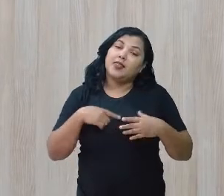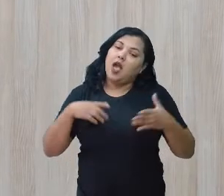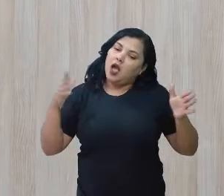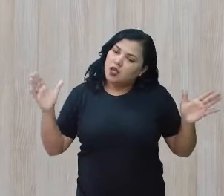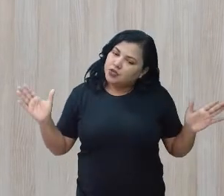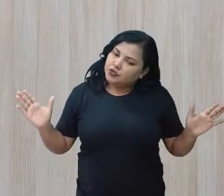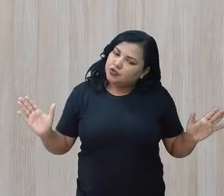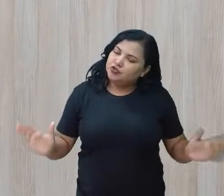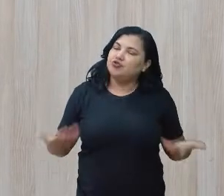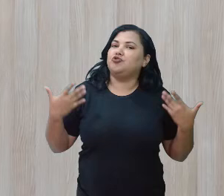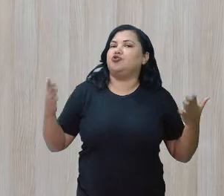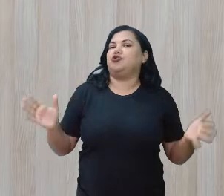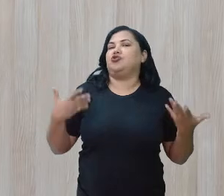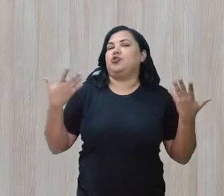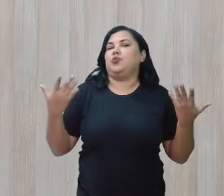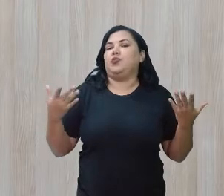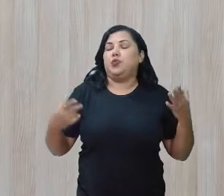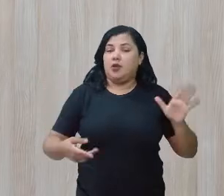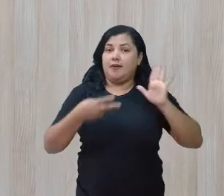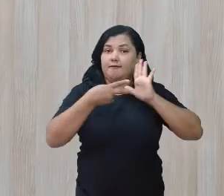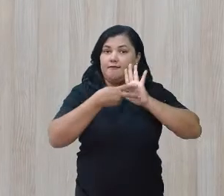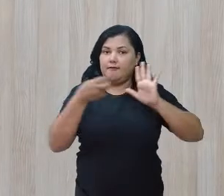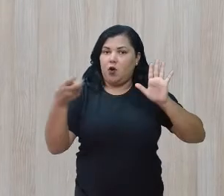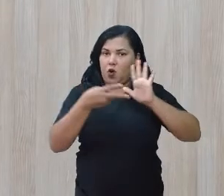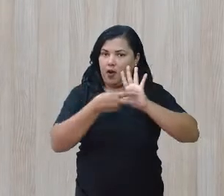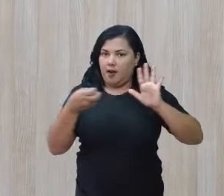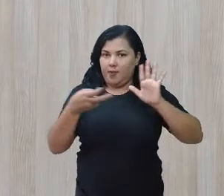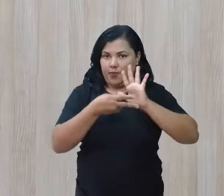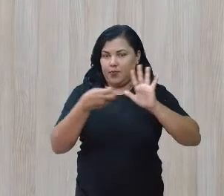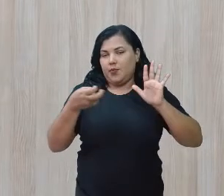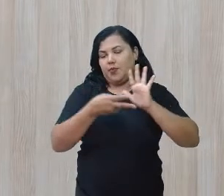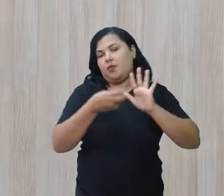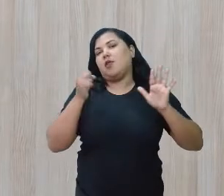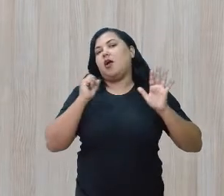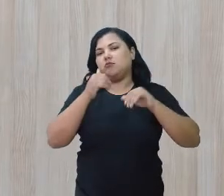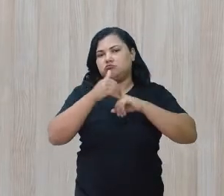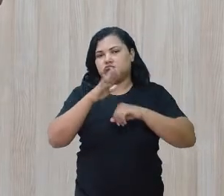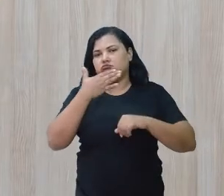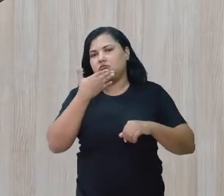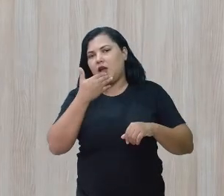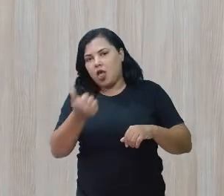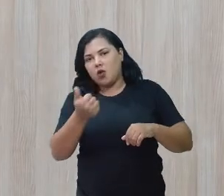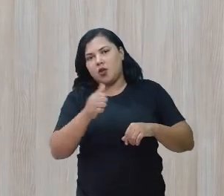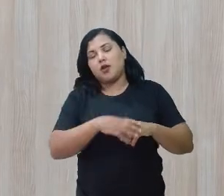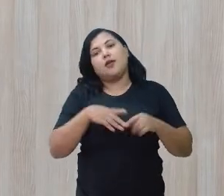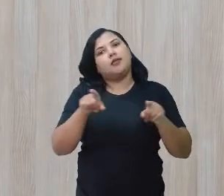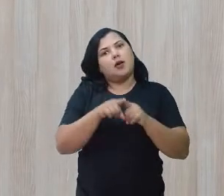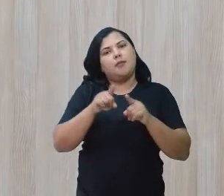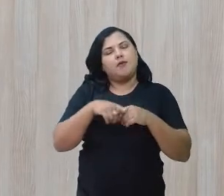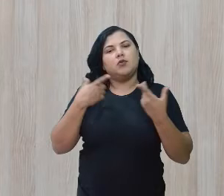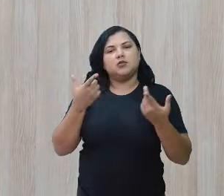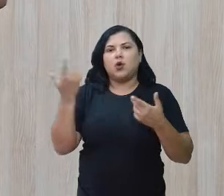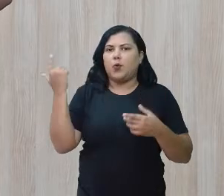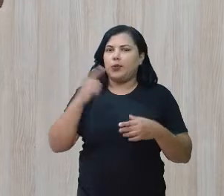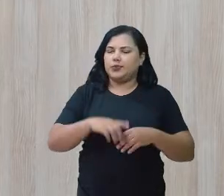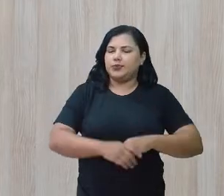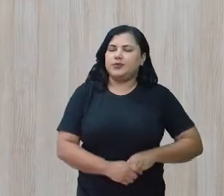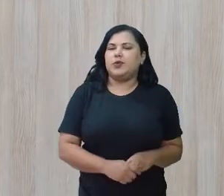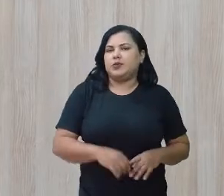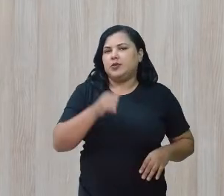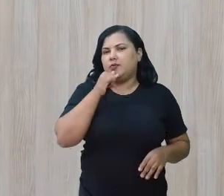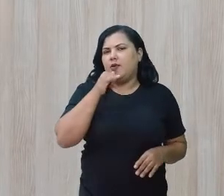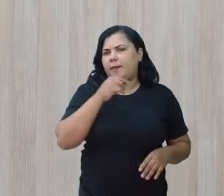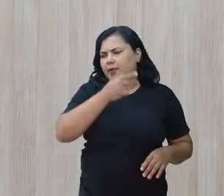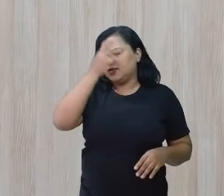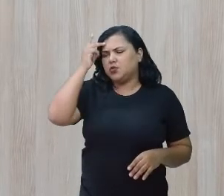não só aumento de vocabulário, ou seja, conhecer palavras novas, mas também te dá argumento, né? Porque quando alguém